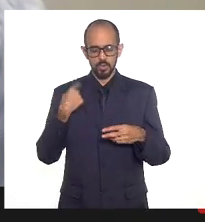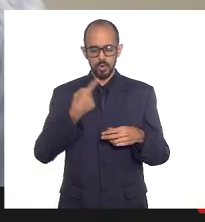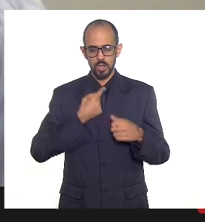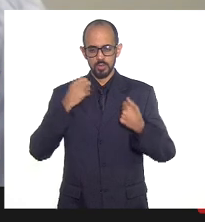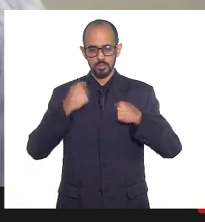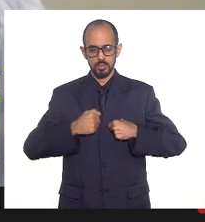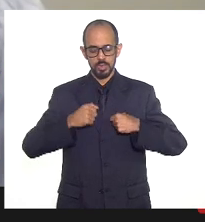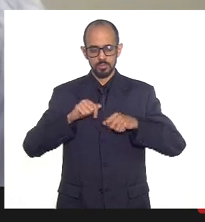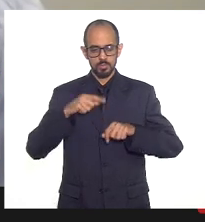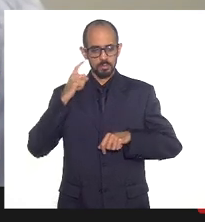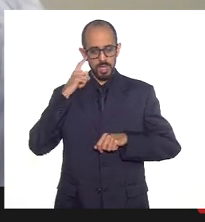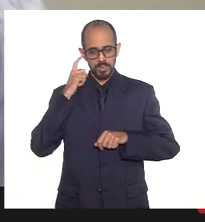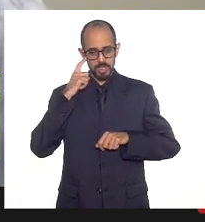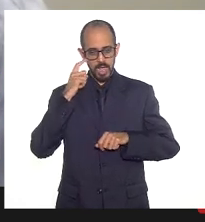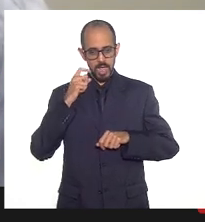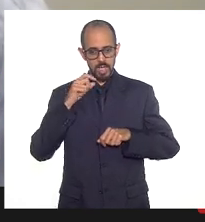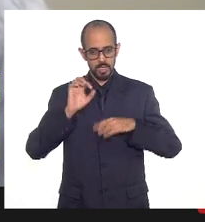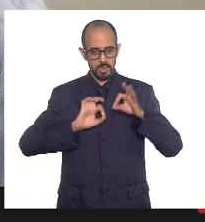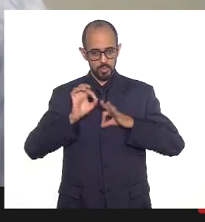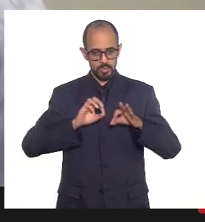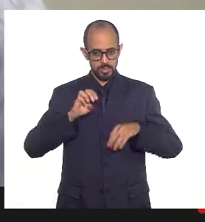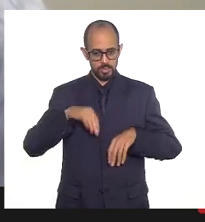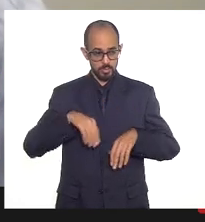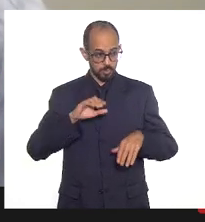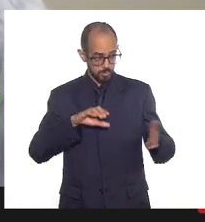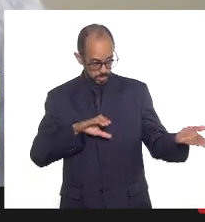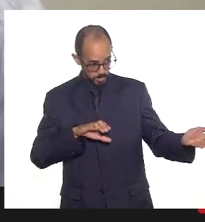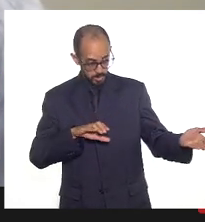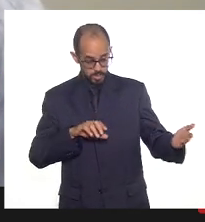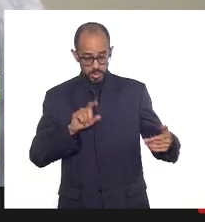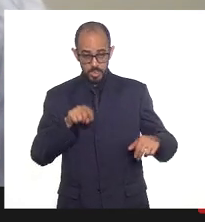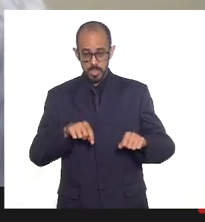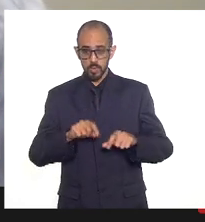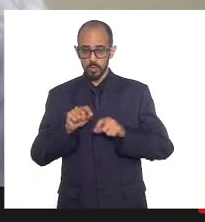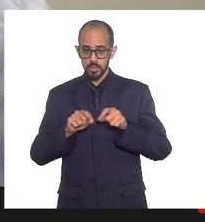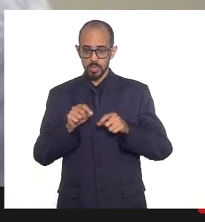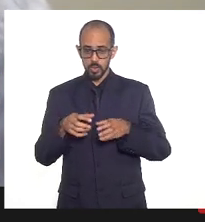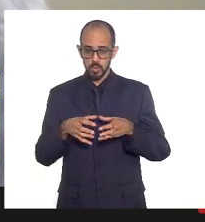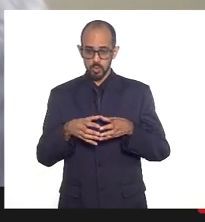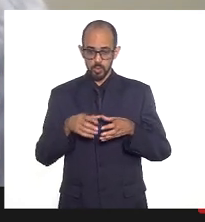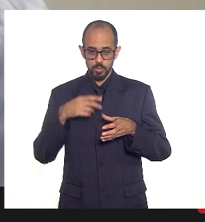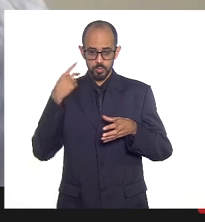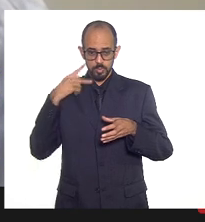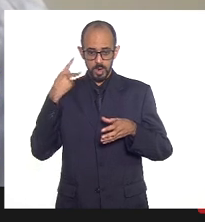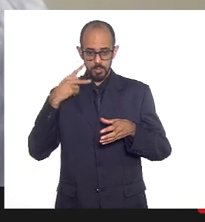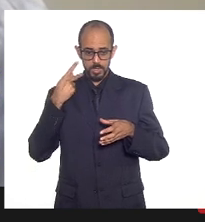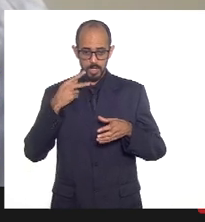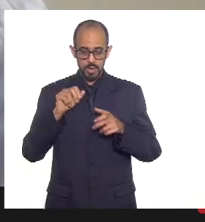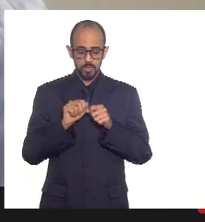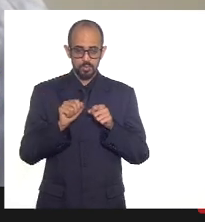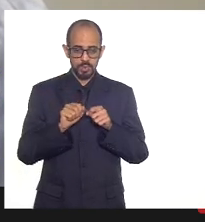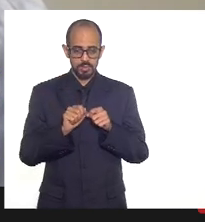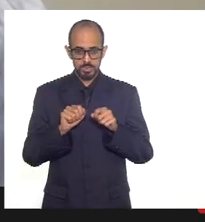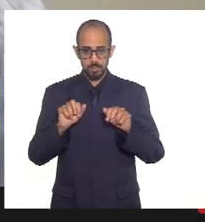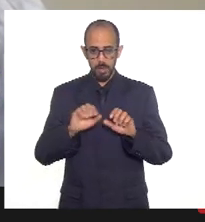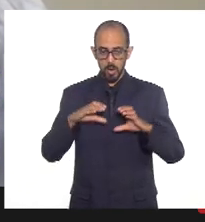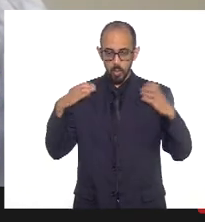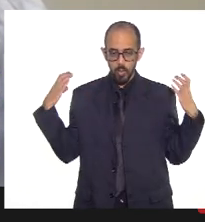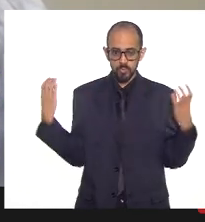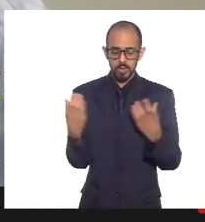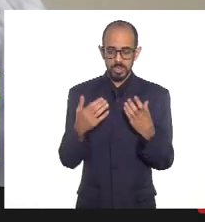quando a gente se organizar melhor, Mink, em a frente parlamentar, puxar, né, uma grande conferência popular de comunicação no Rio de Janeiro.